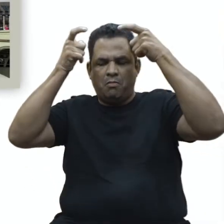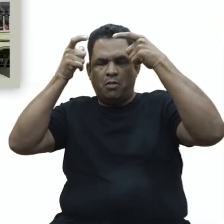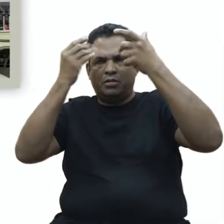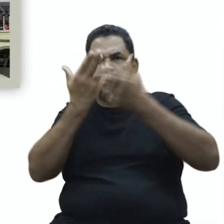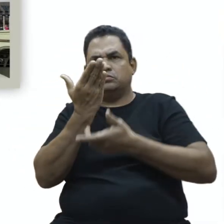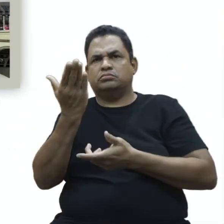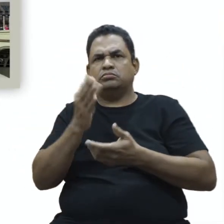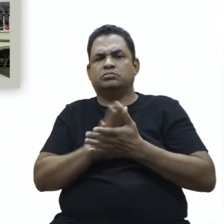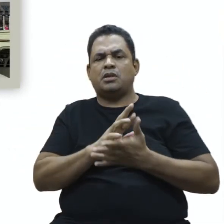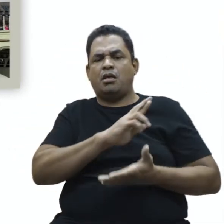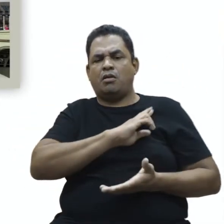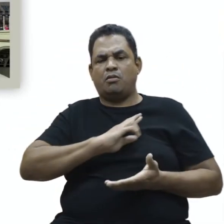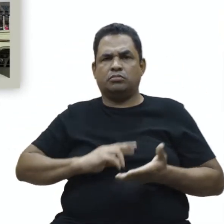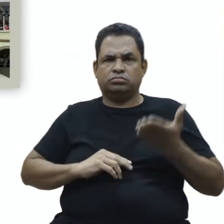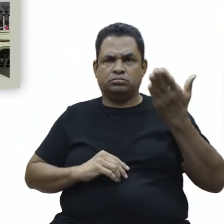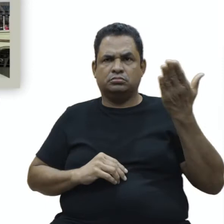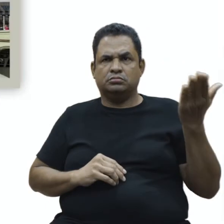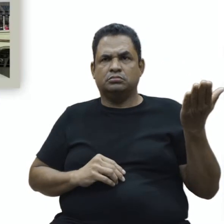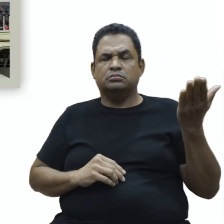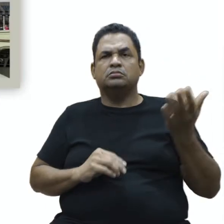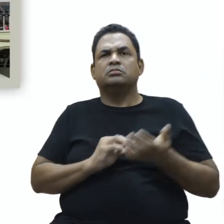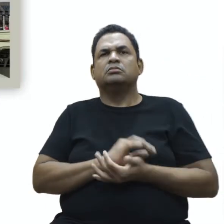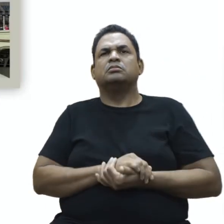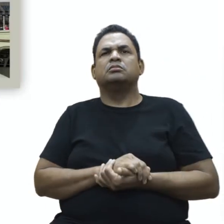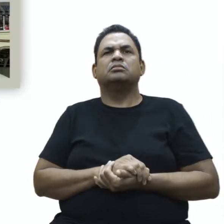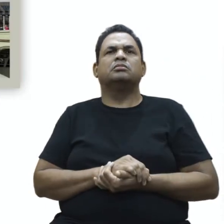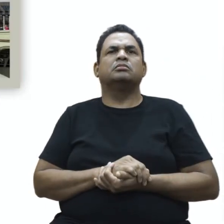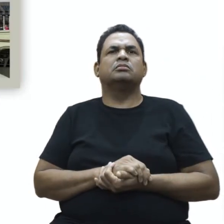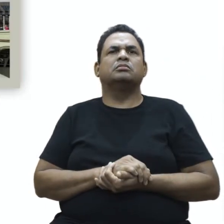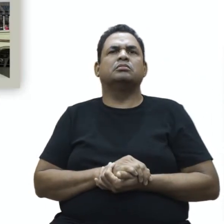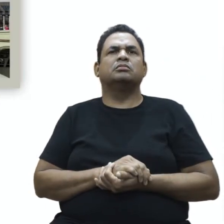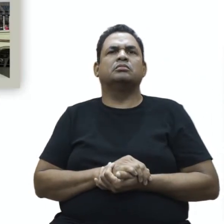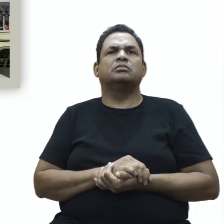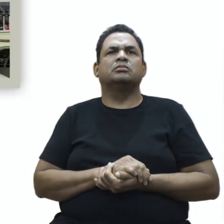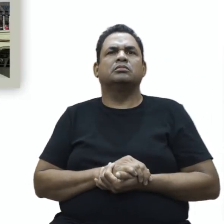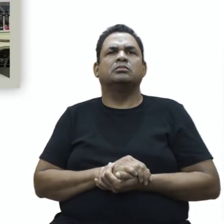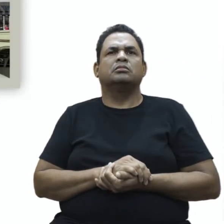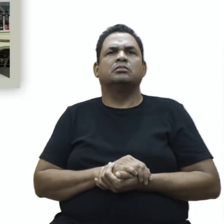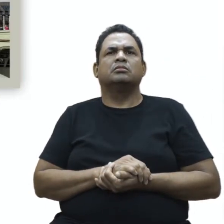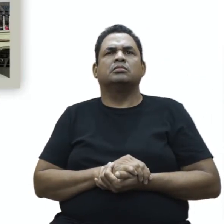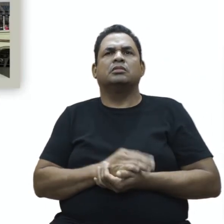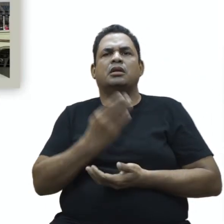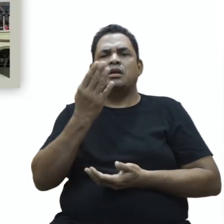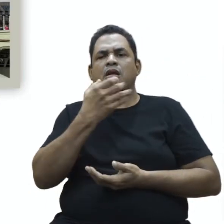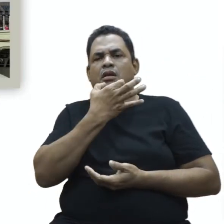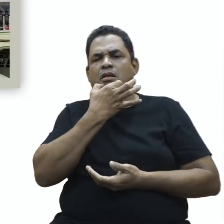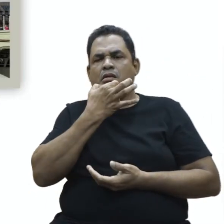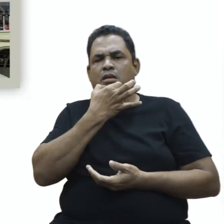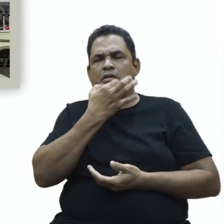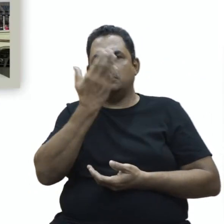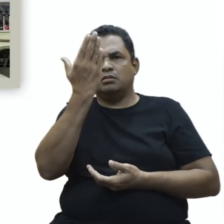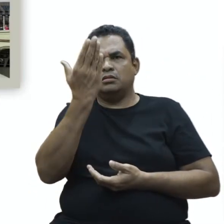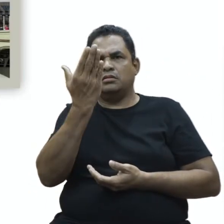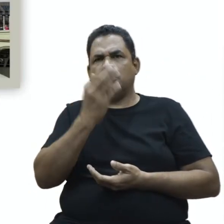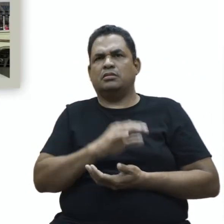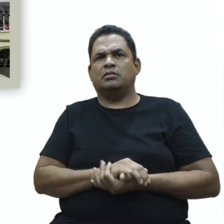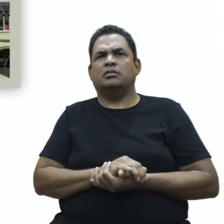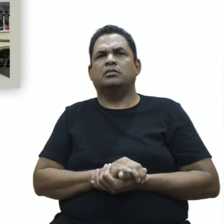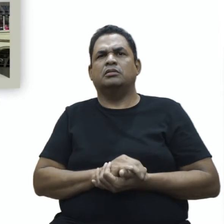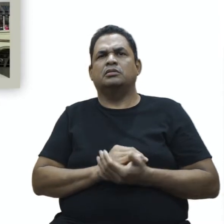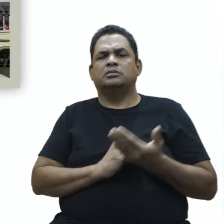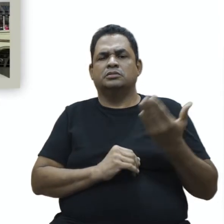a república. Isso aqui seria aqui uma foto lá da Inglaterra, né? E